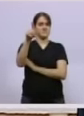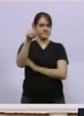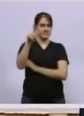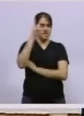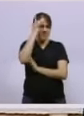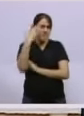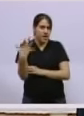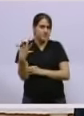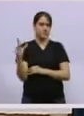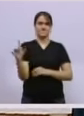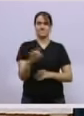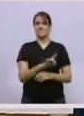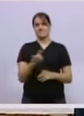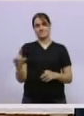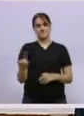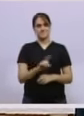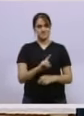que é fácil ser gente?